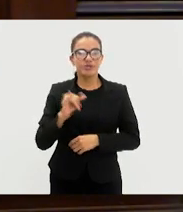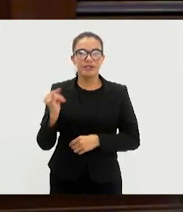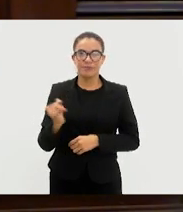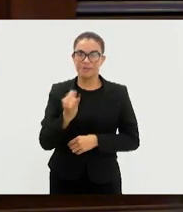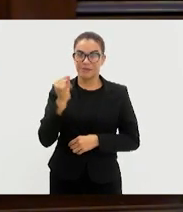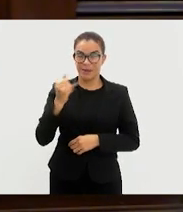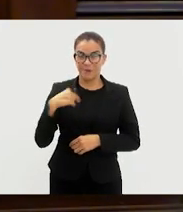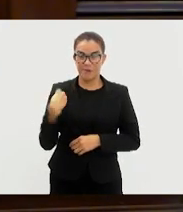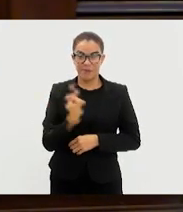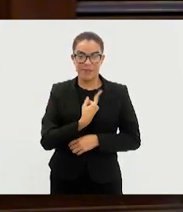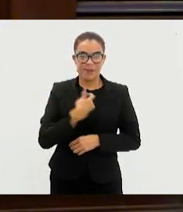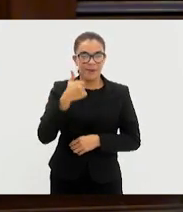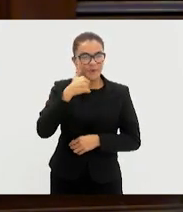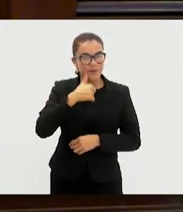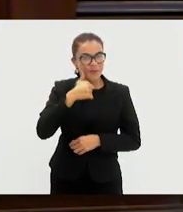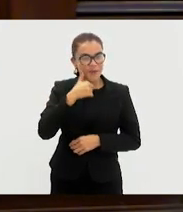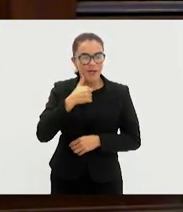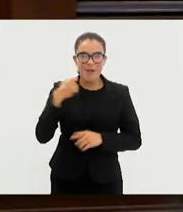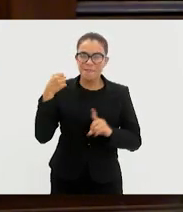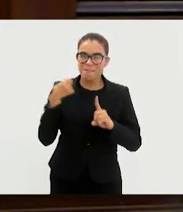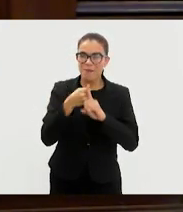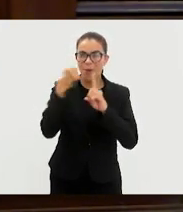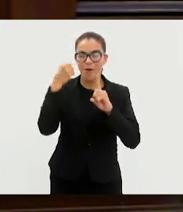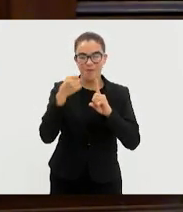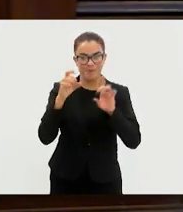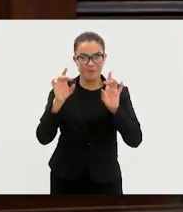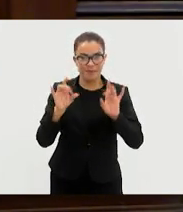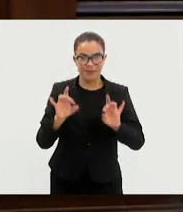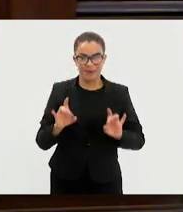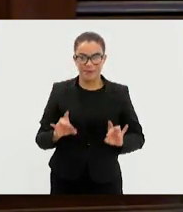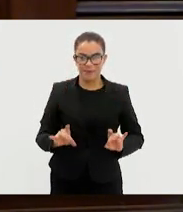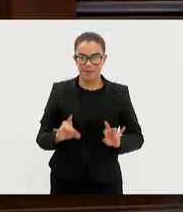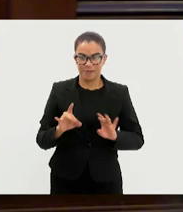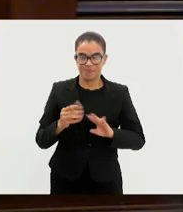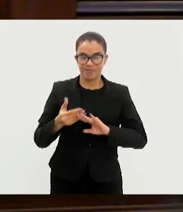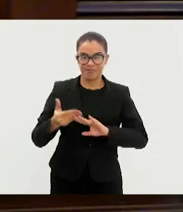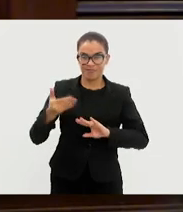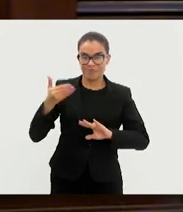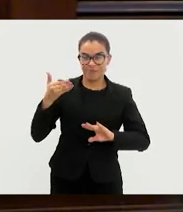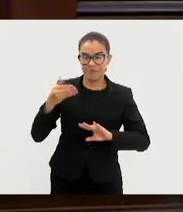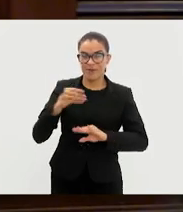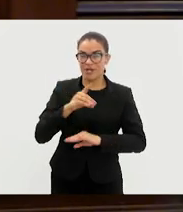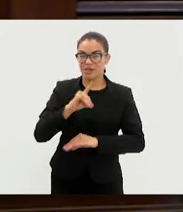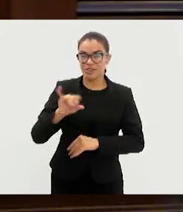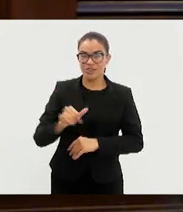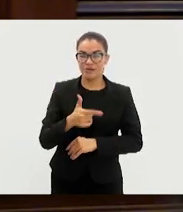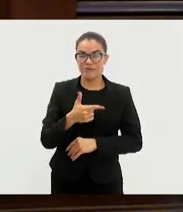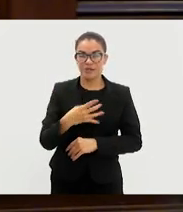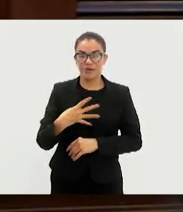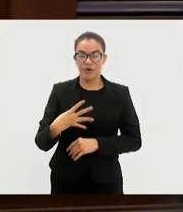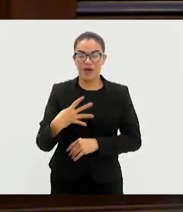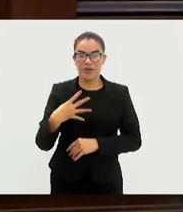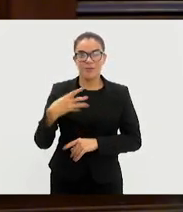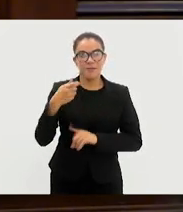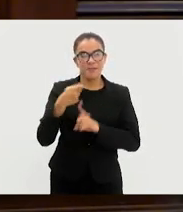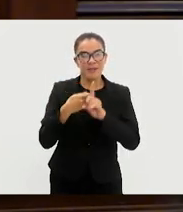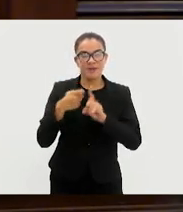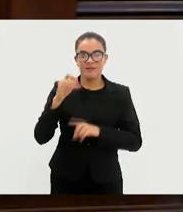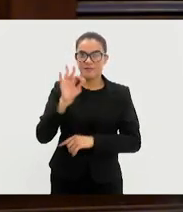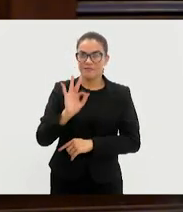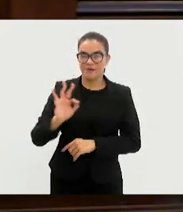tão marcante e especial. No último sábado, dia 24 de fevereiro, foi a